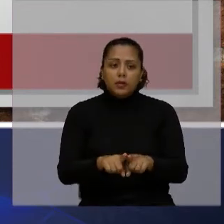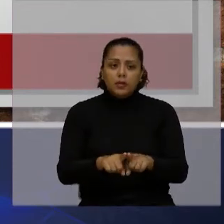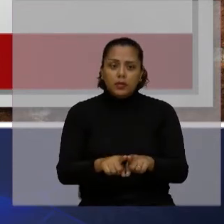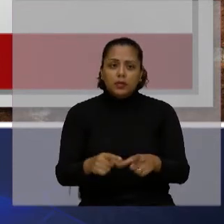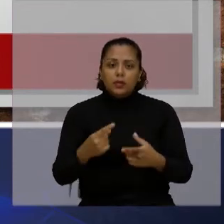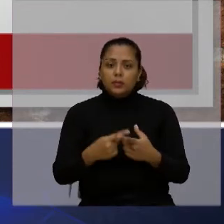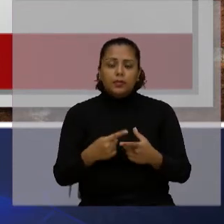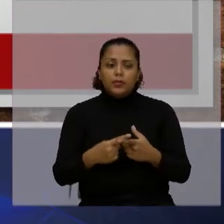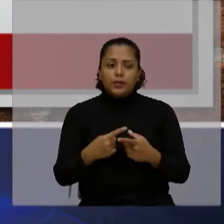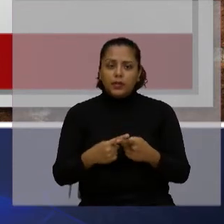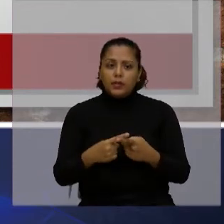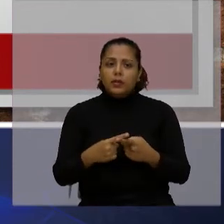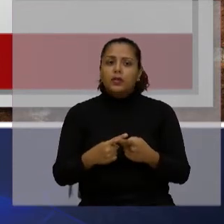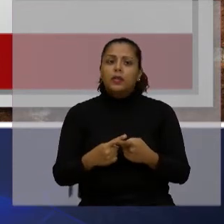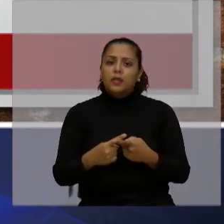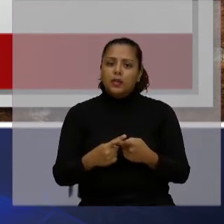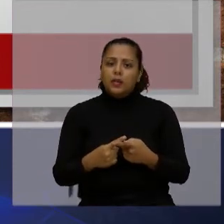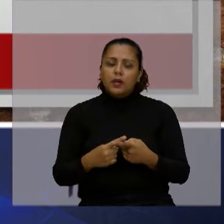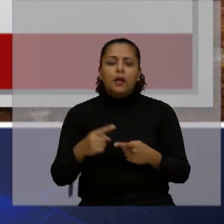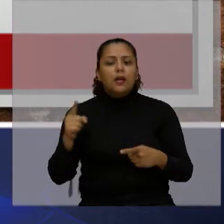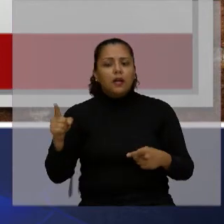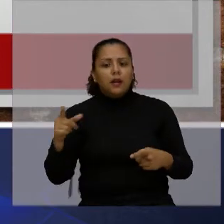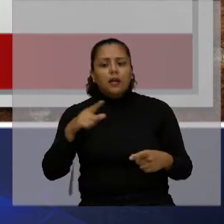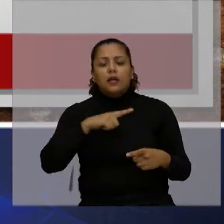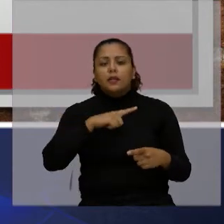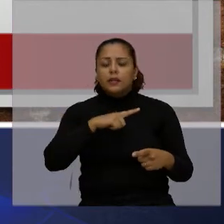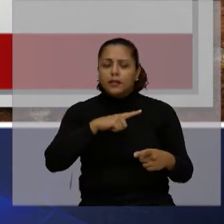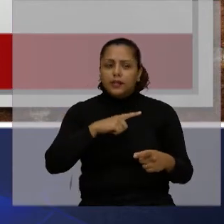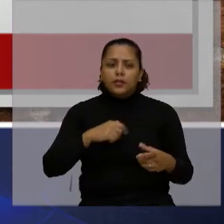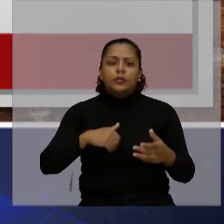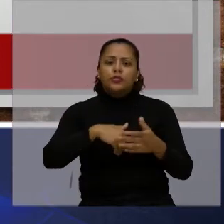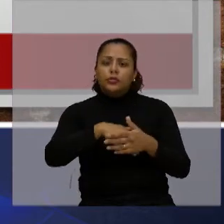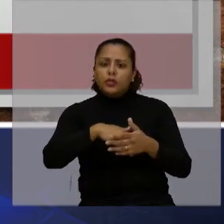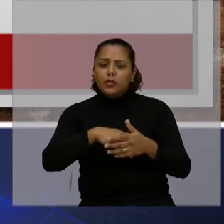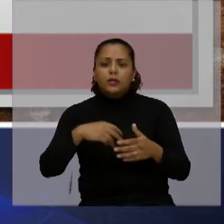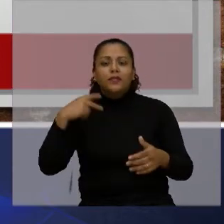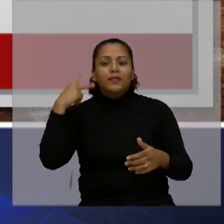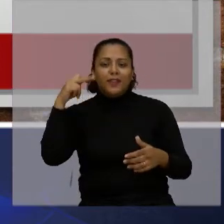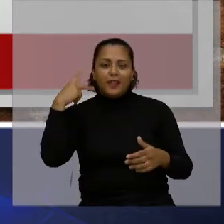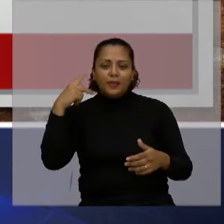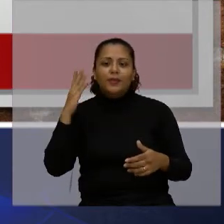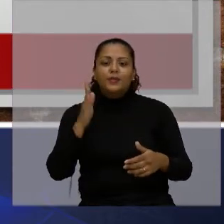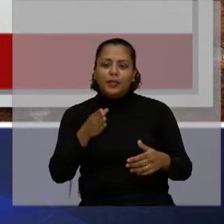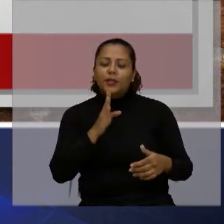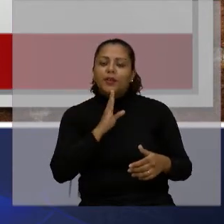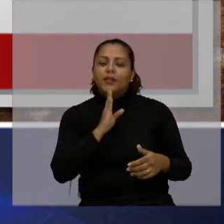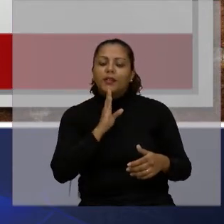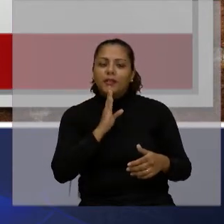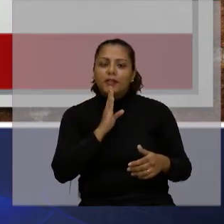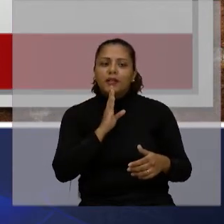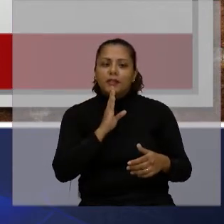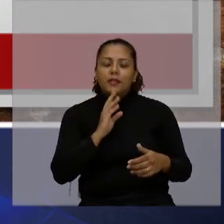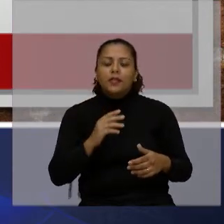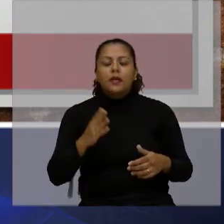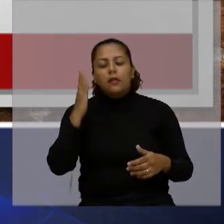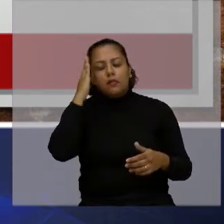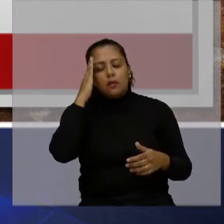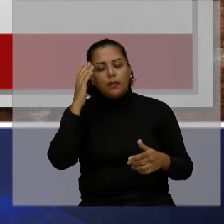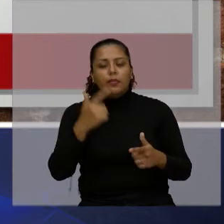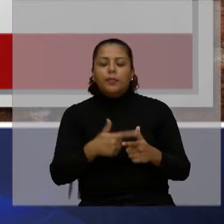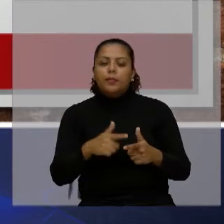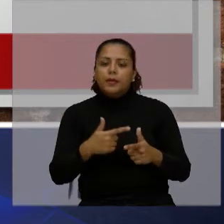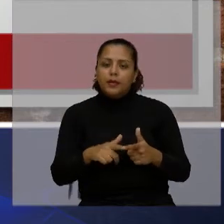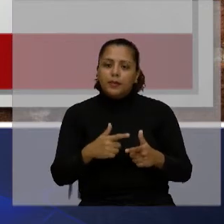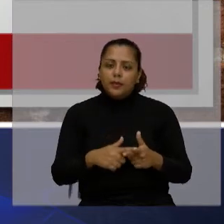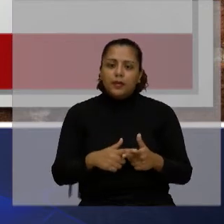quem sabe, conhece, né? Aqui a gente tem jogadores como vereadores, sabe bem essa situação. Eles acabam tendo